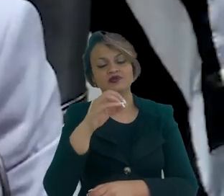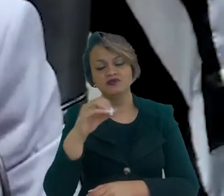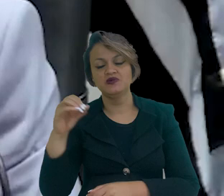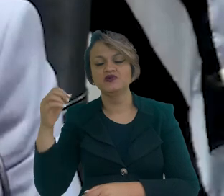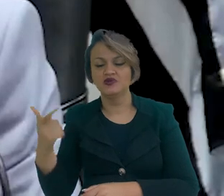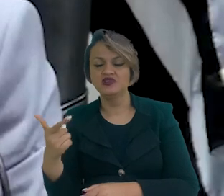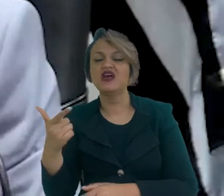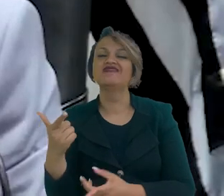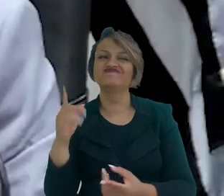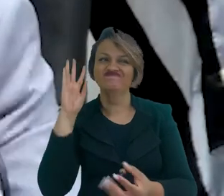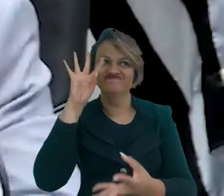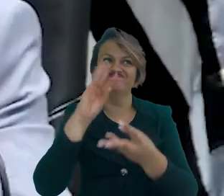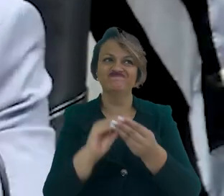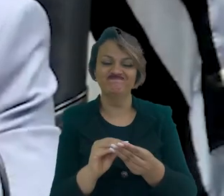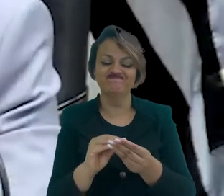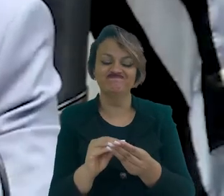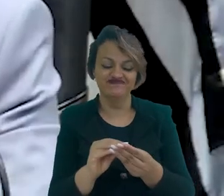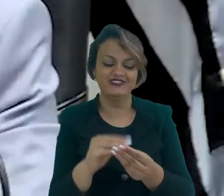sentido